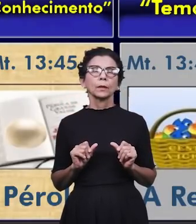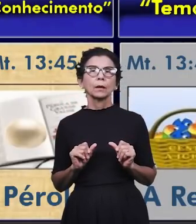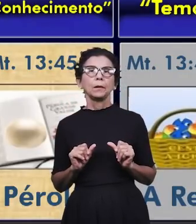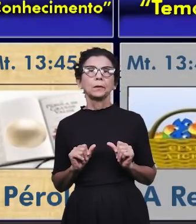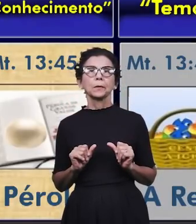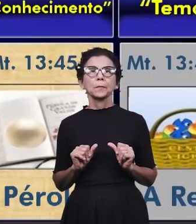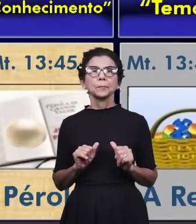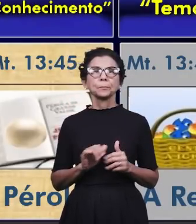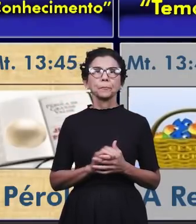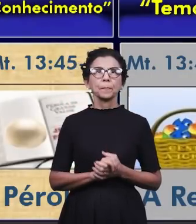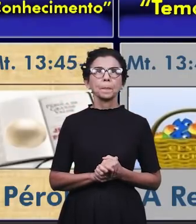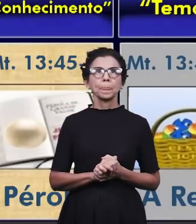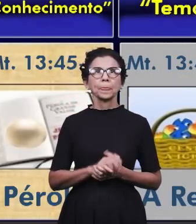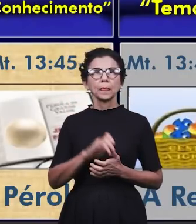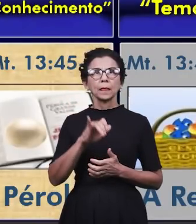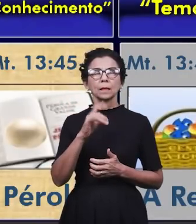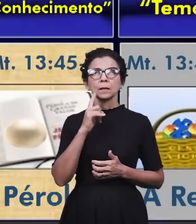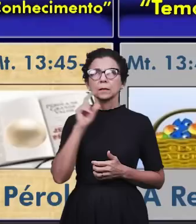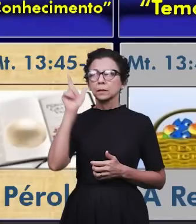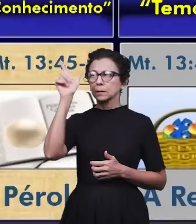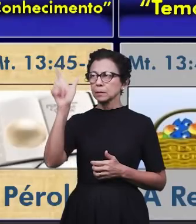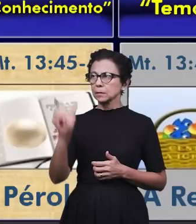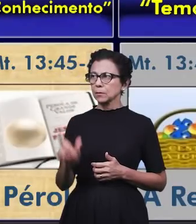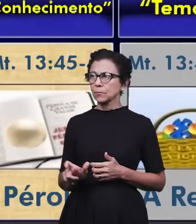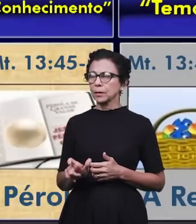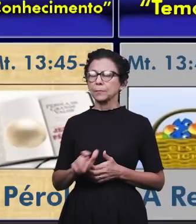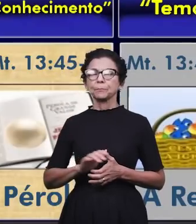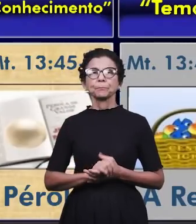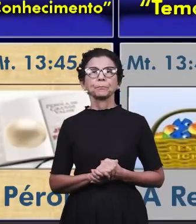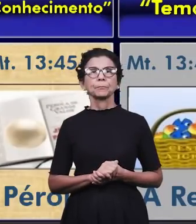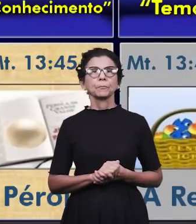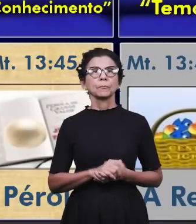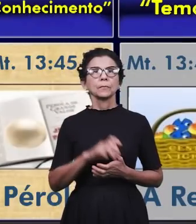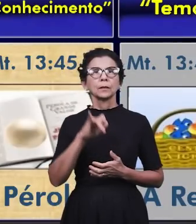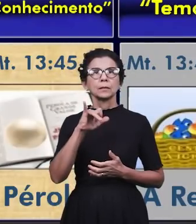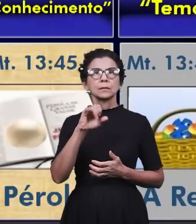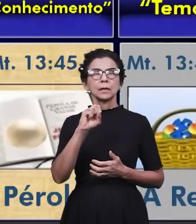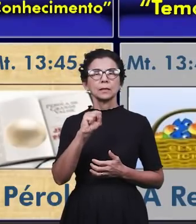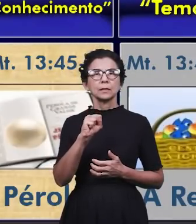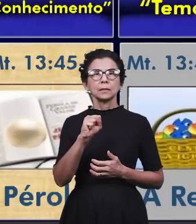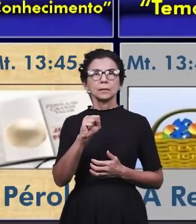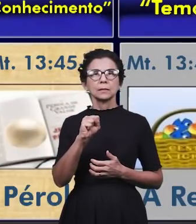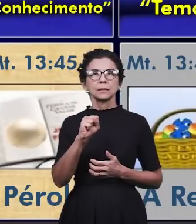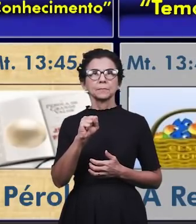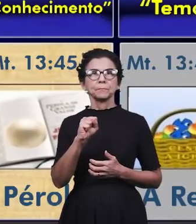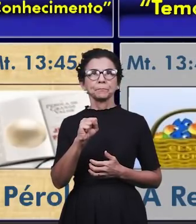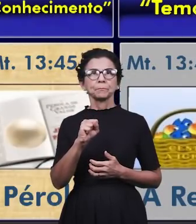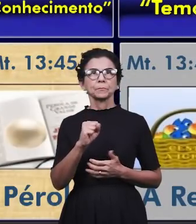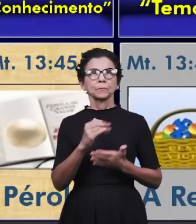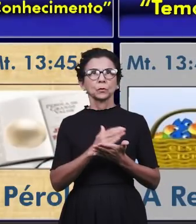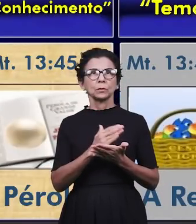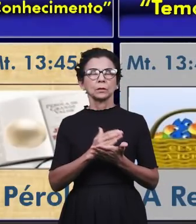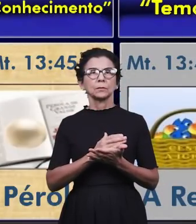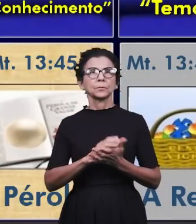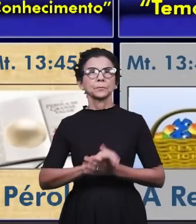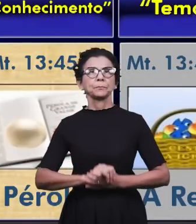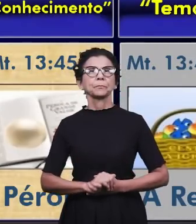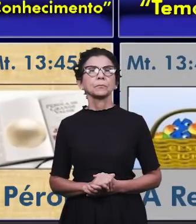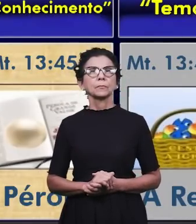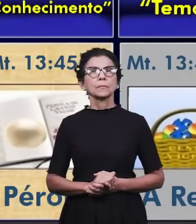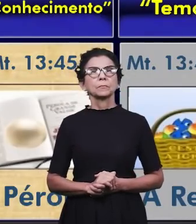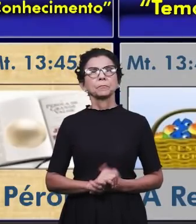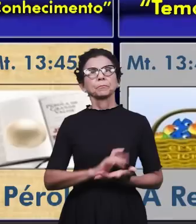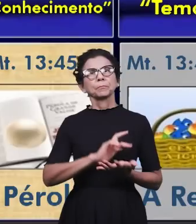quarta linha, você tem ali Isaías capítulo 11, verso 2, 7 Espíritos de Deus. Então você tem ali